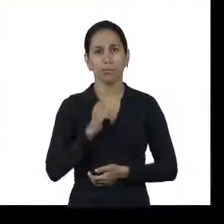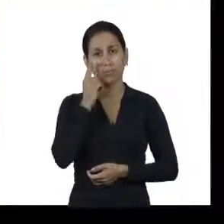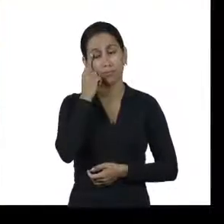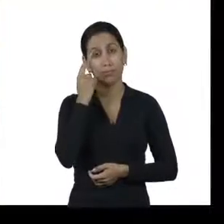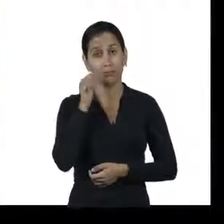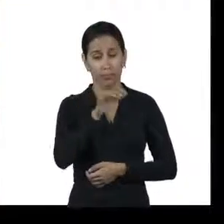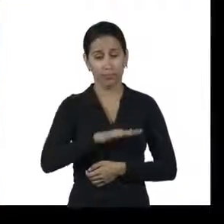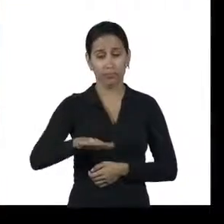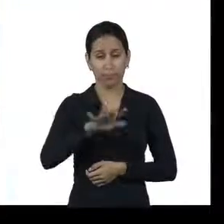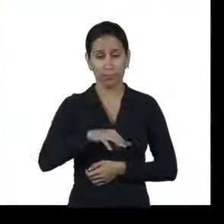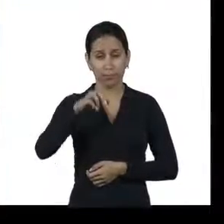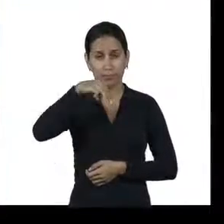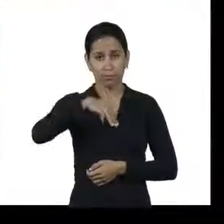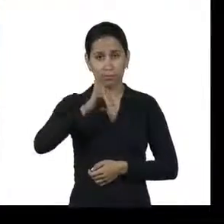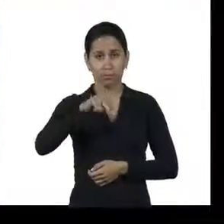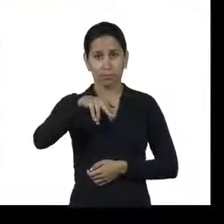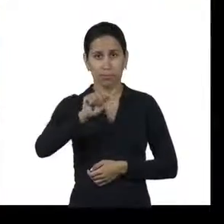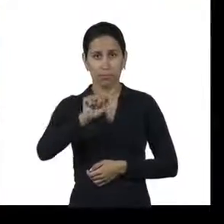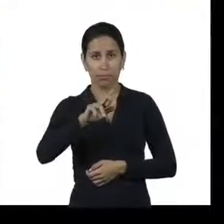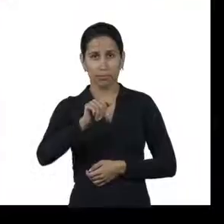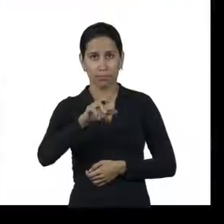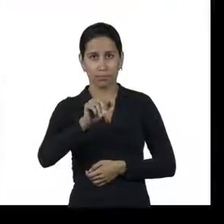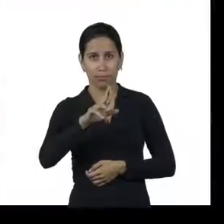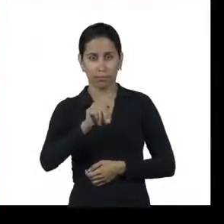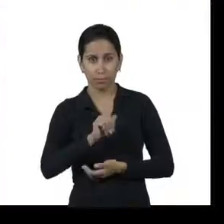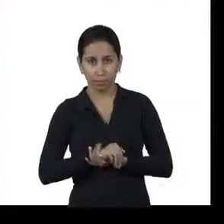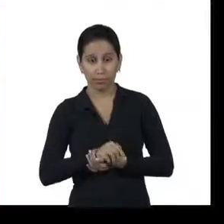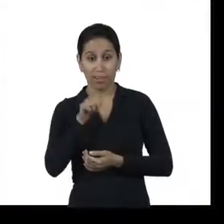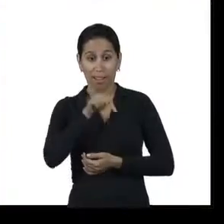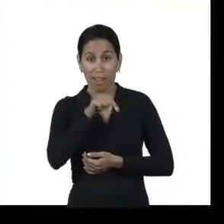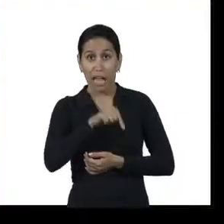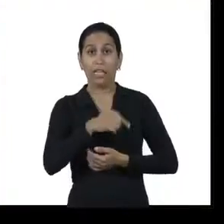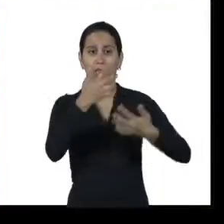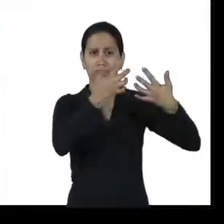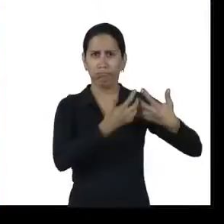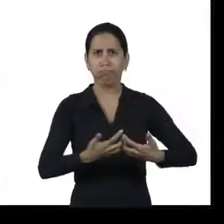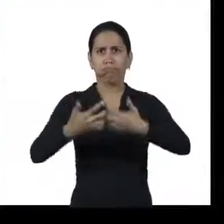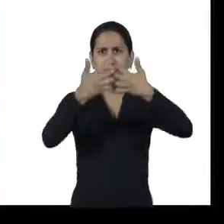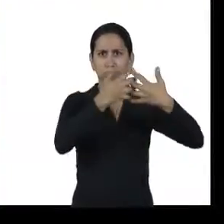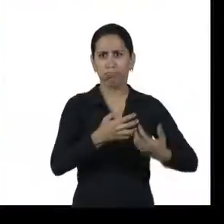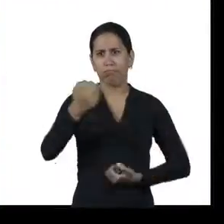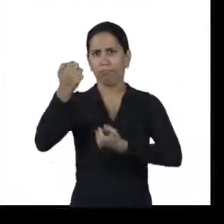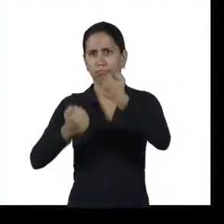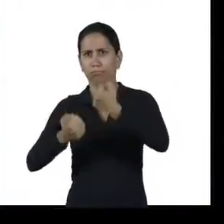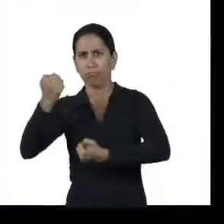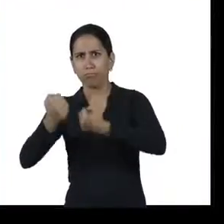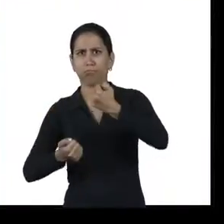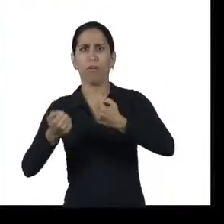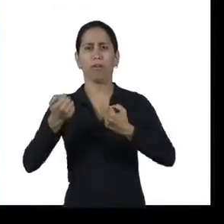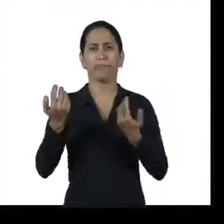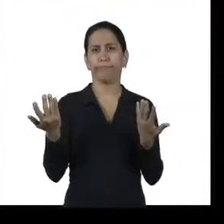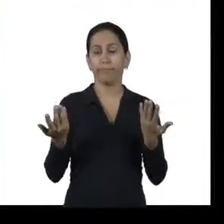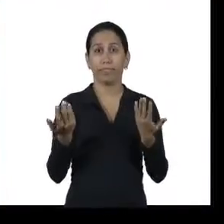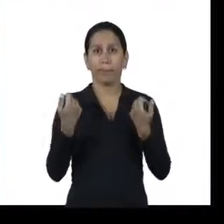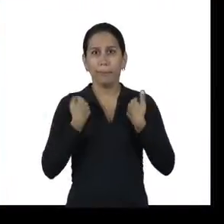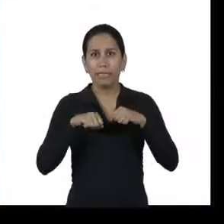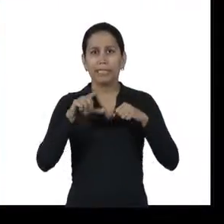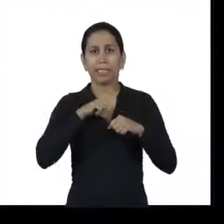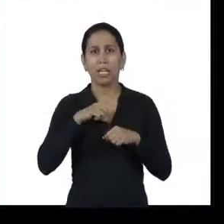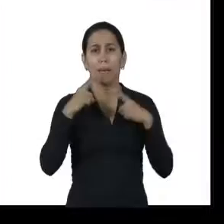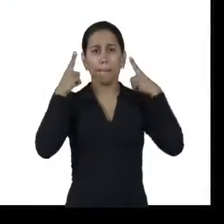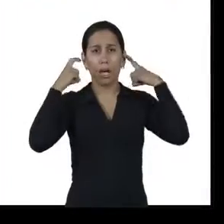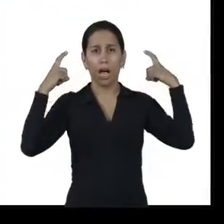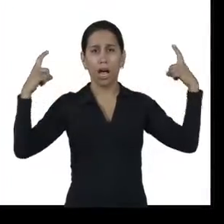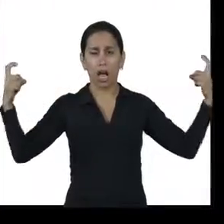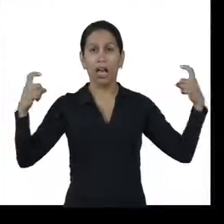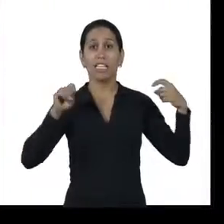Dentro de uma mineradora, cada equipamento precisa ter sinal sonoro capaz de indicar o início de sua operação e de